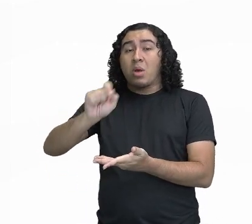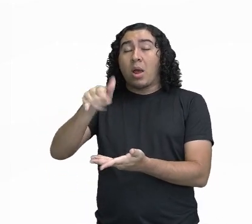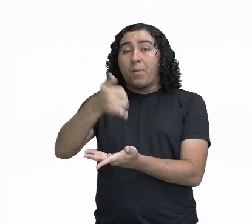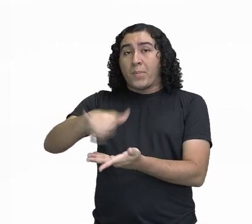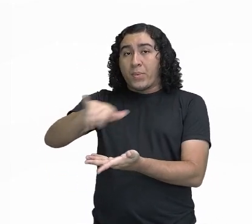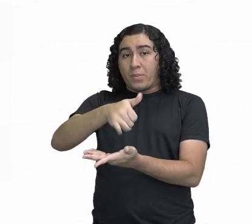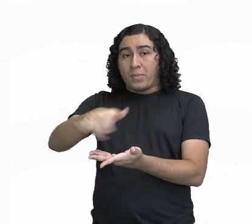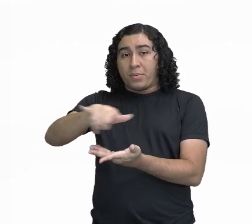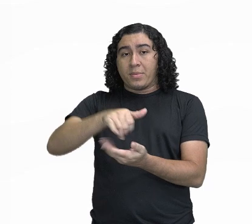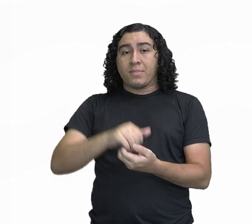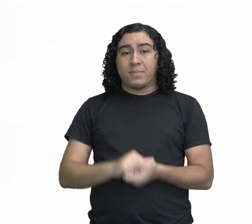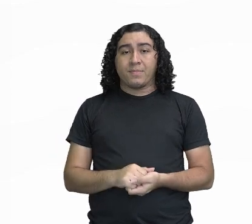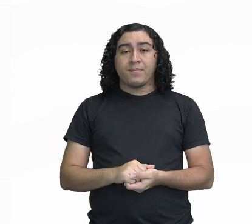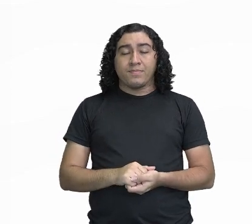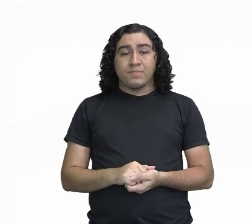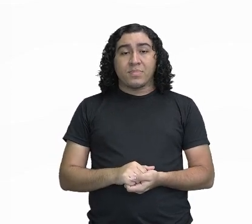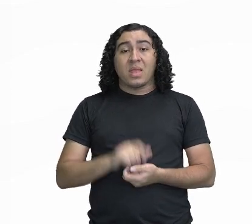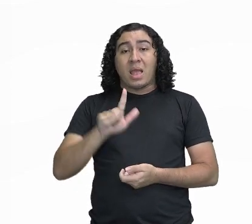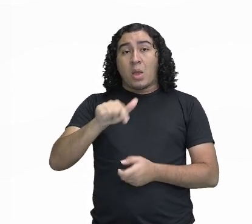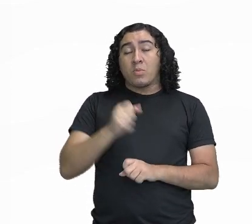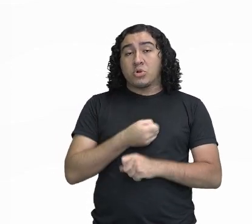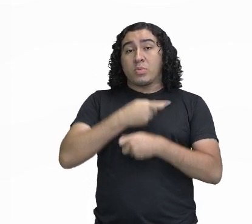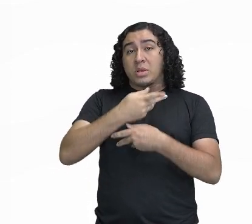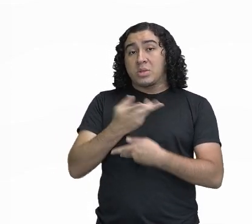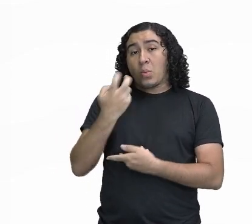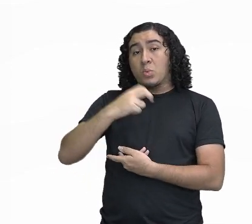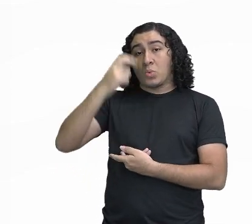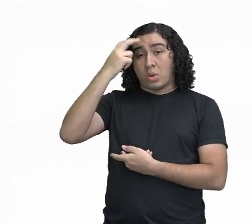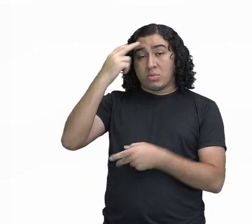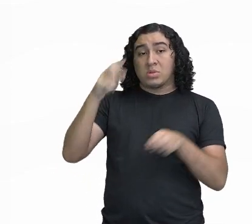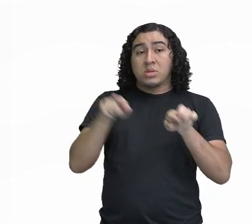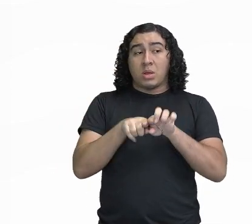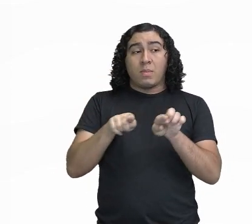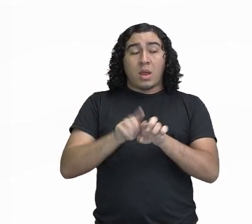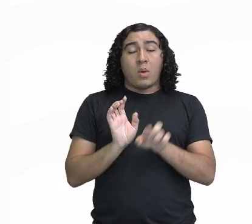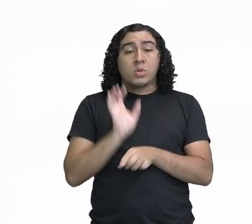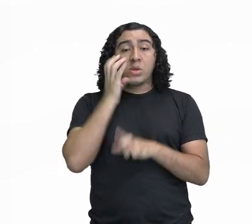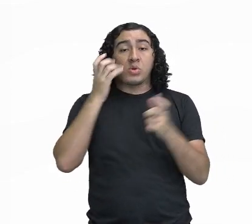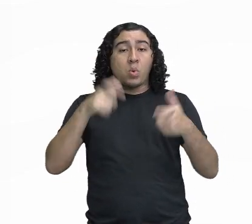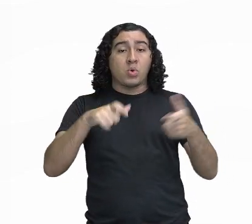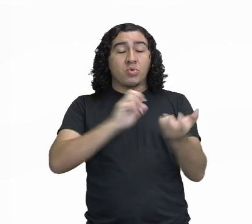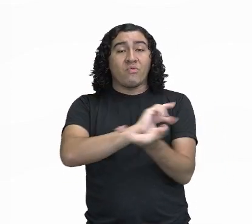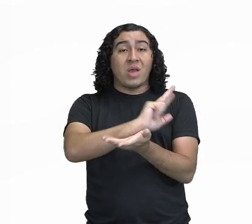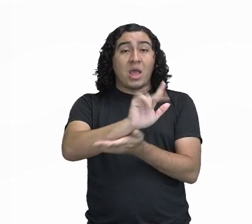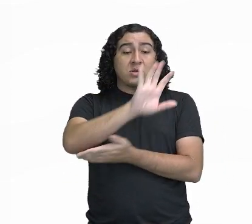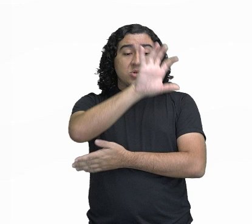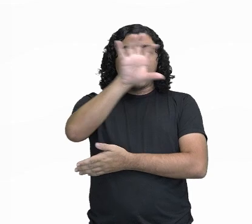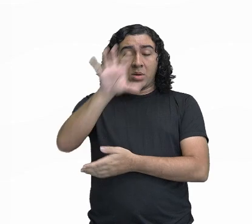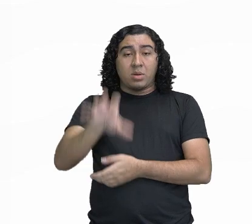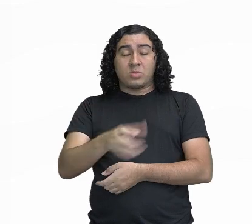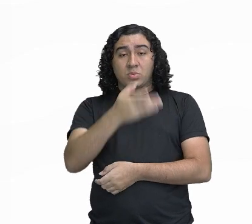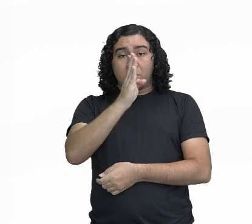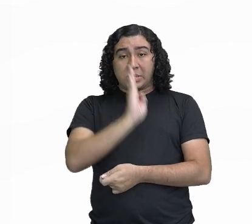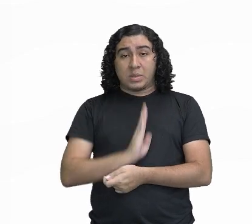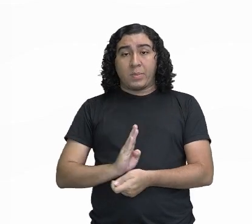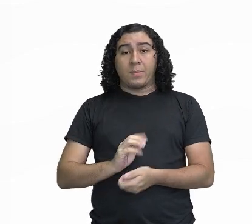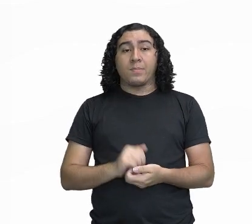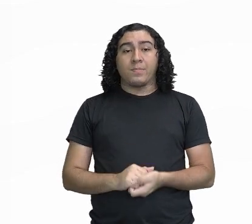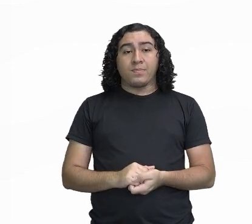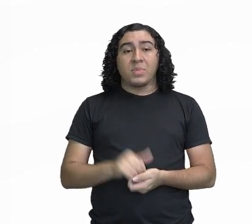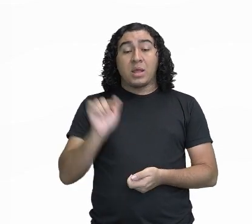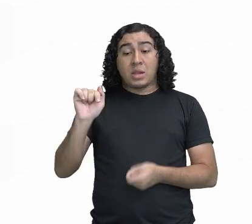Boi. O Bumba Meu Boi é uma manifestação cultural que ocorre em diversas partes do Brasil.